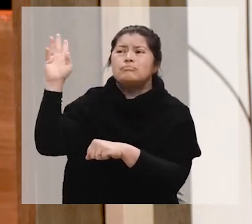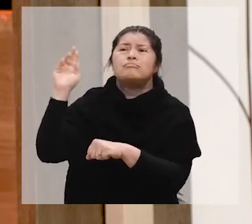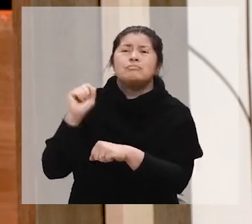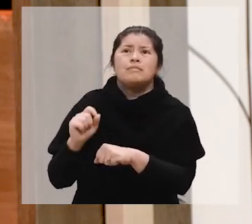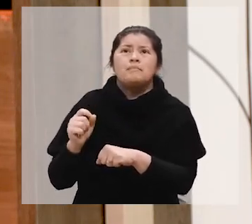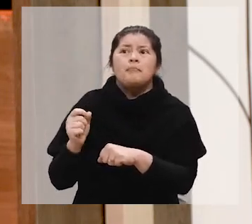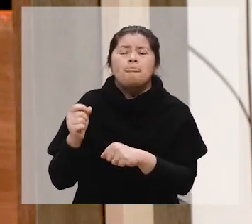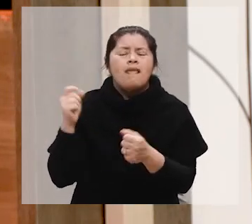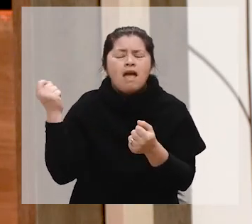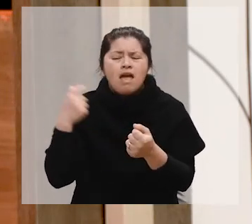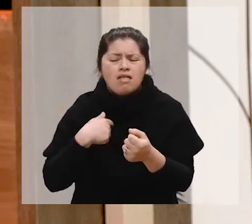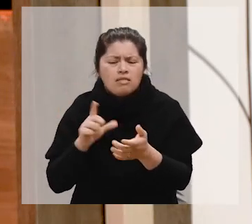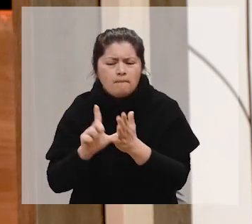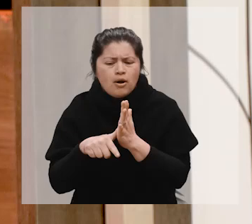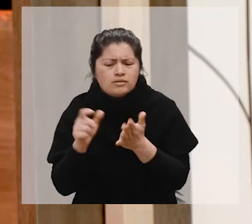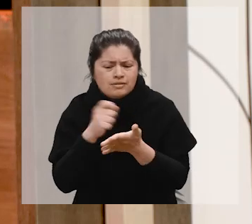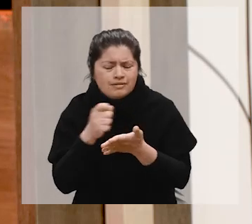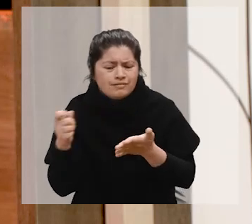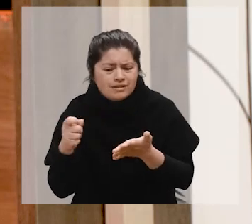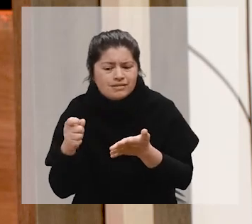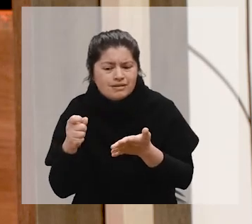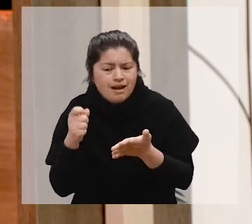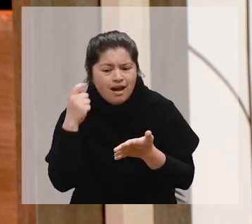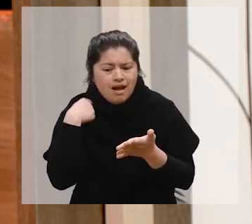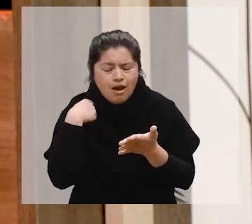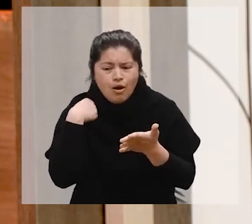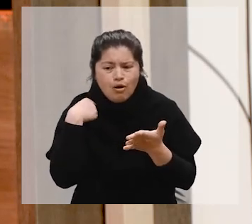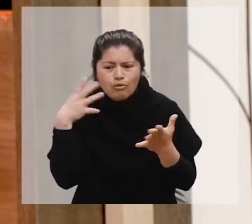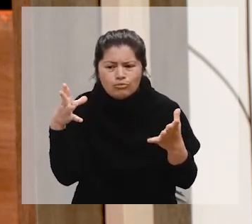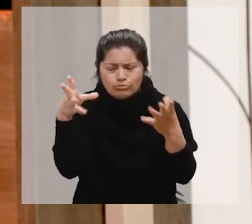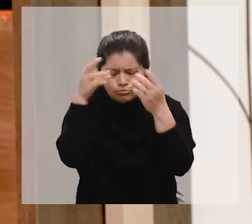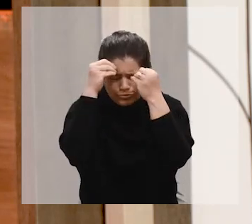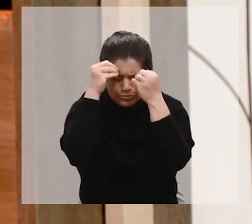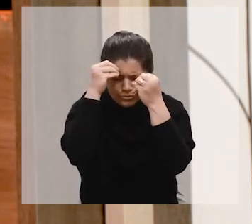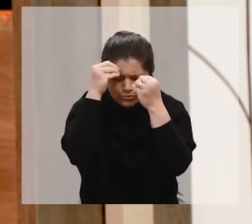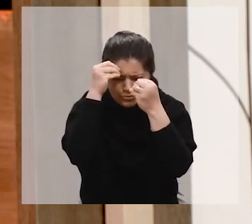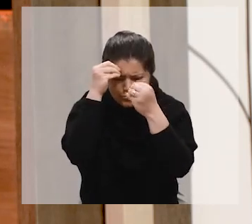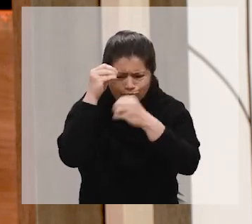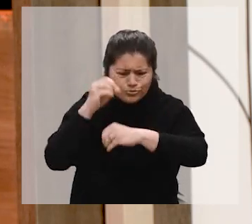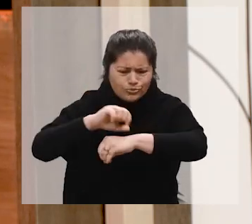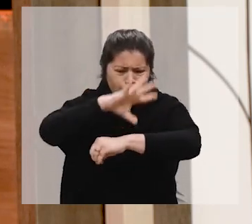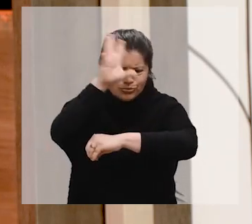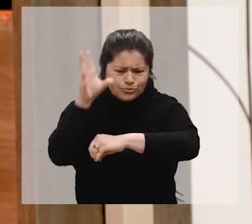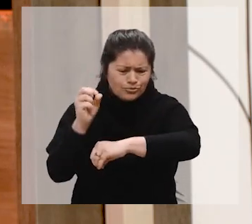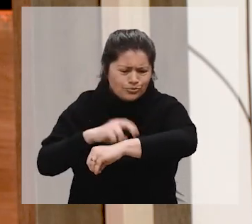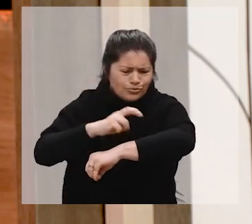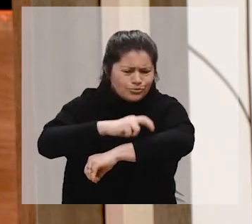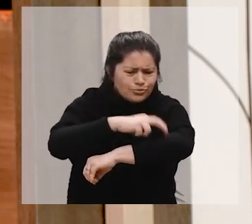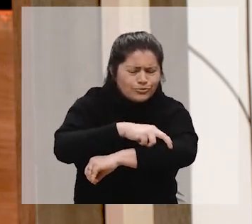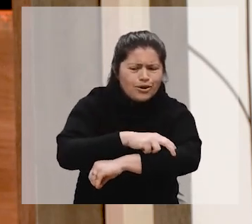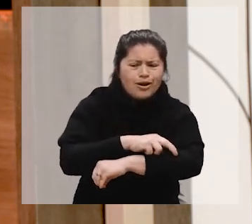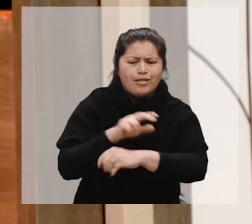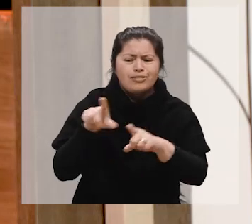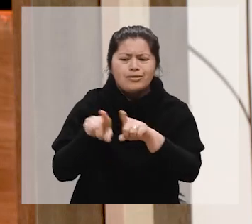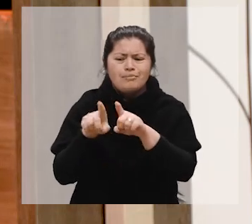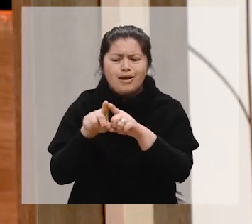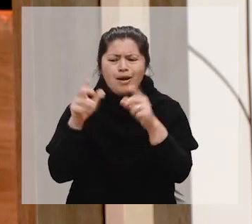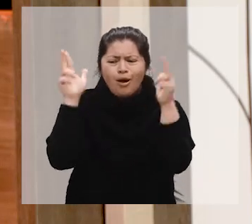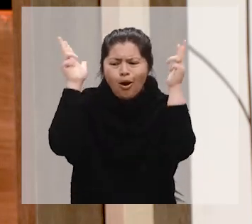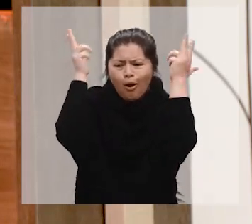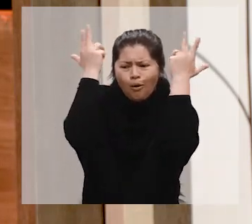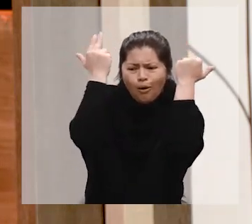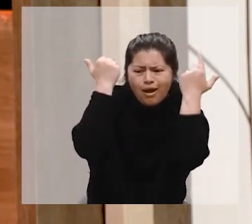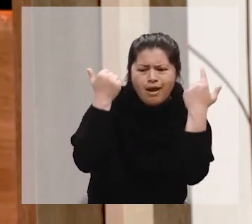exatamente o que eu imaginava, né? Quando eu escrevi, eu enxergava na minha cabeça o esquilo, eu enxergava o